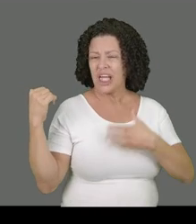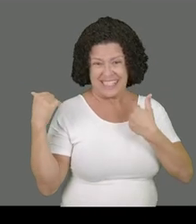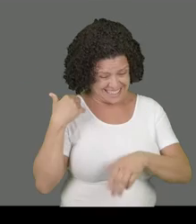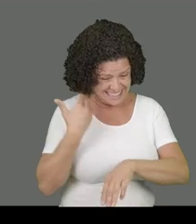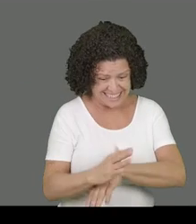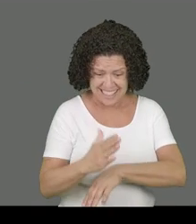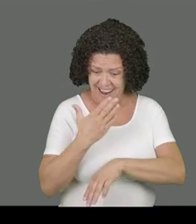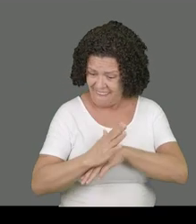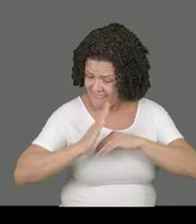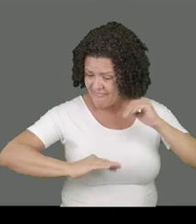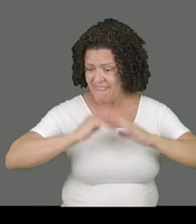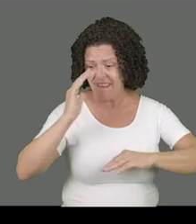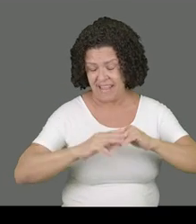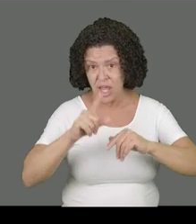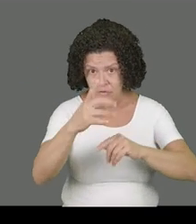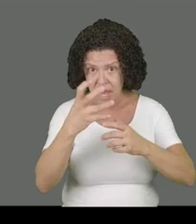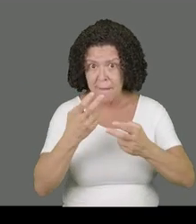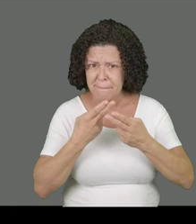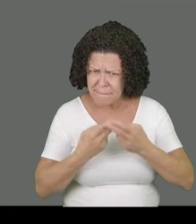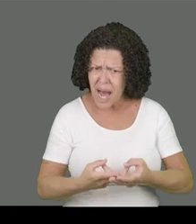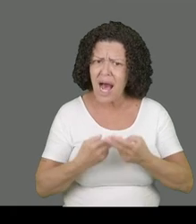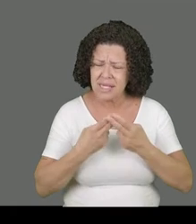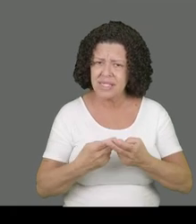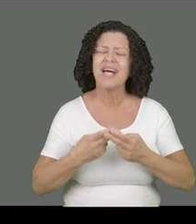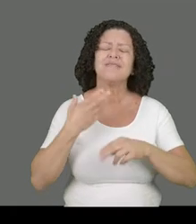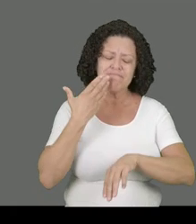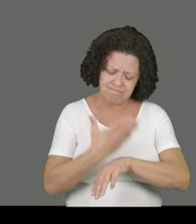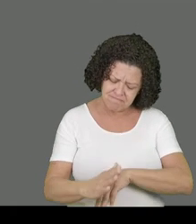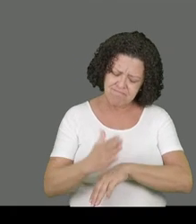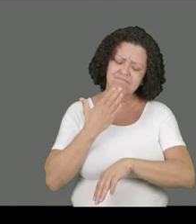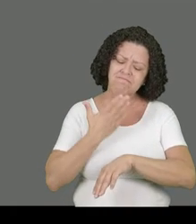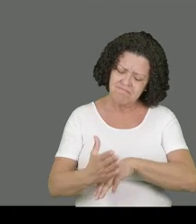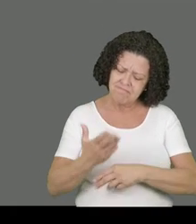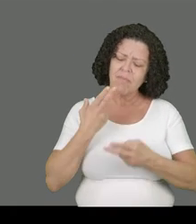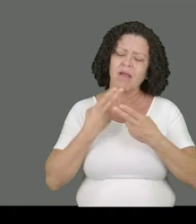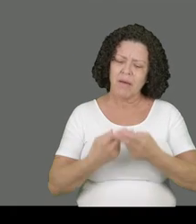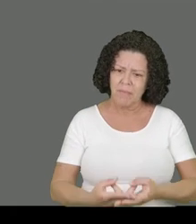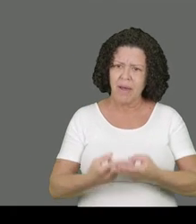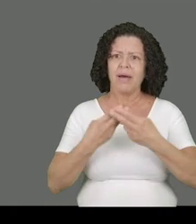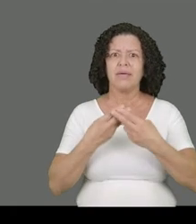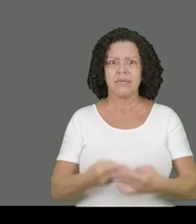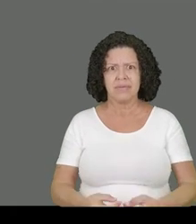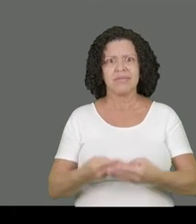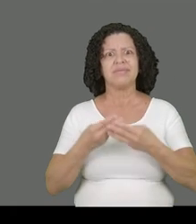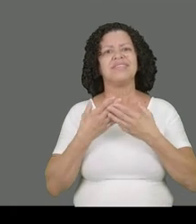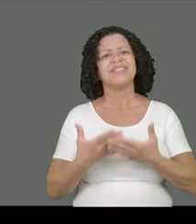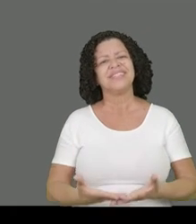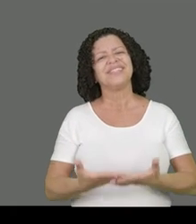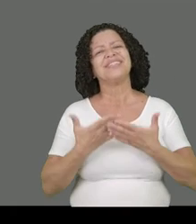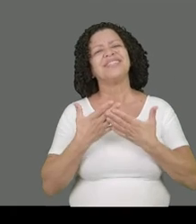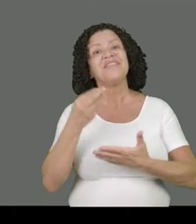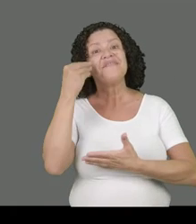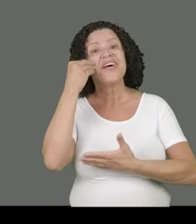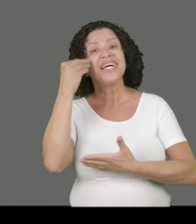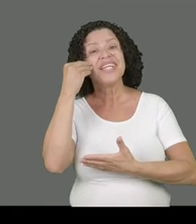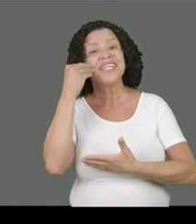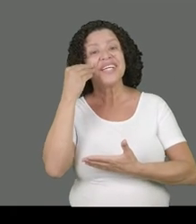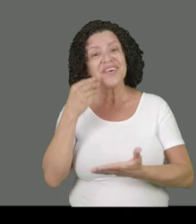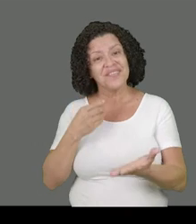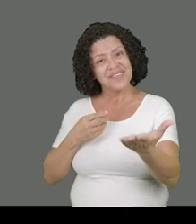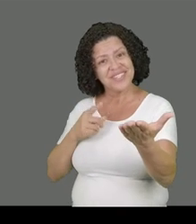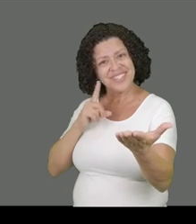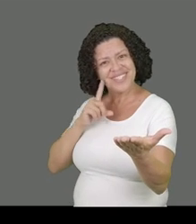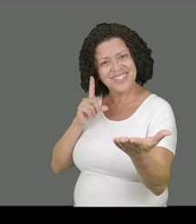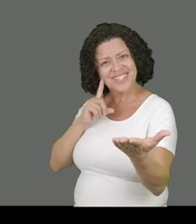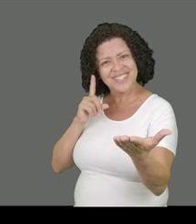muitas horas. Se nós queremos ter paciência, nós precisamos estar diante de situações que vão